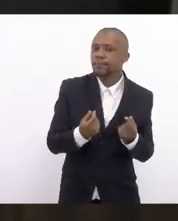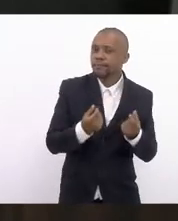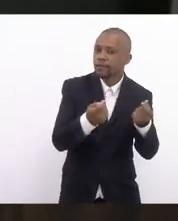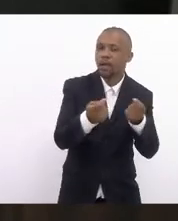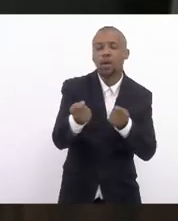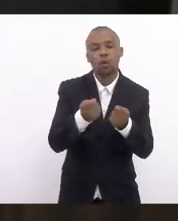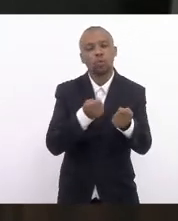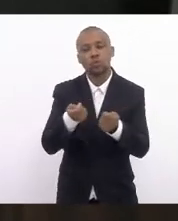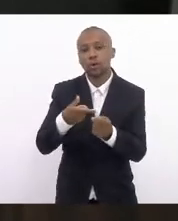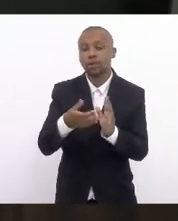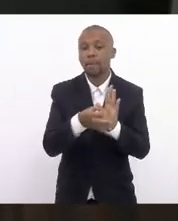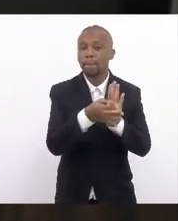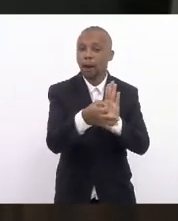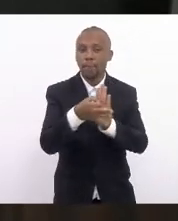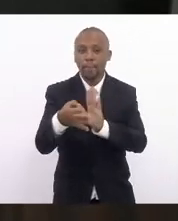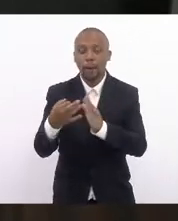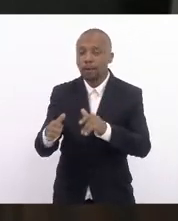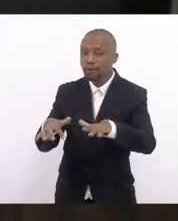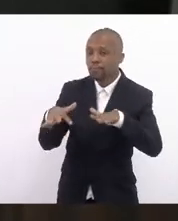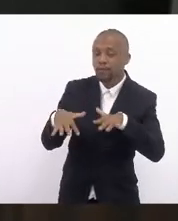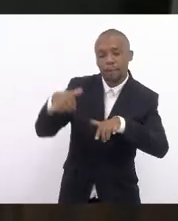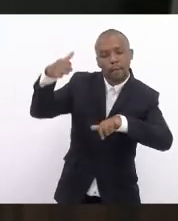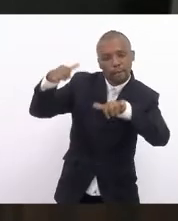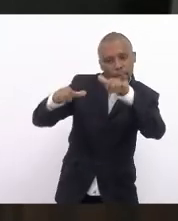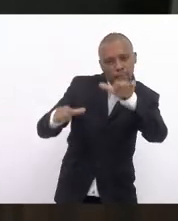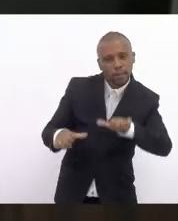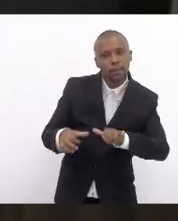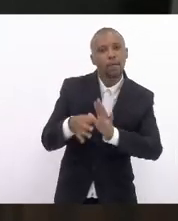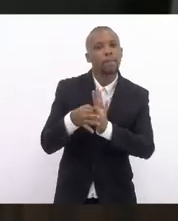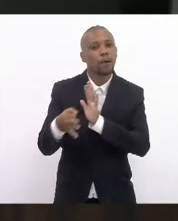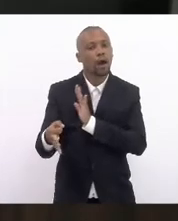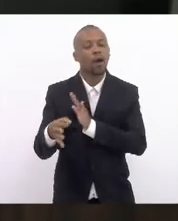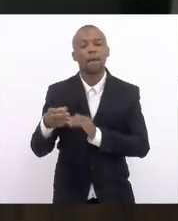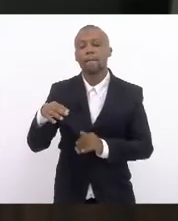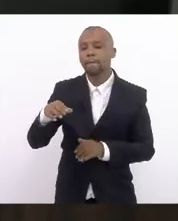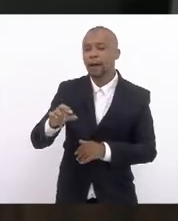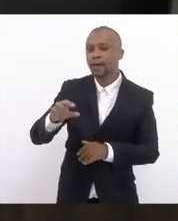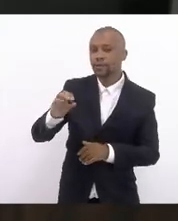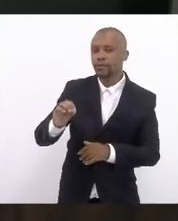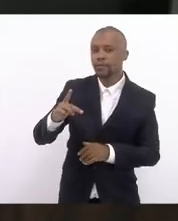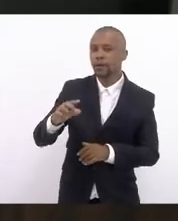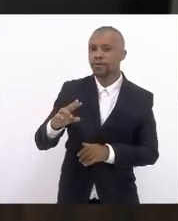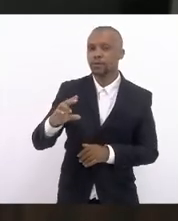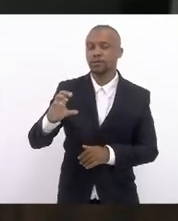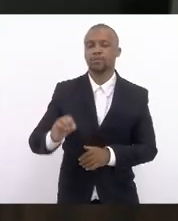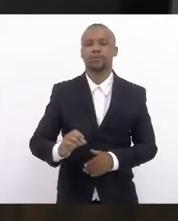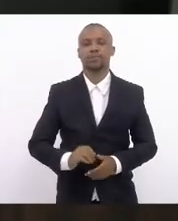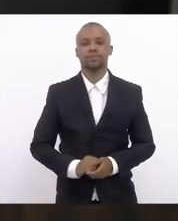controle às emendas de plenário, para emitir parecer sobre as emendas do deputado Márcio Pacheco.